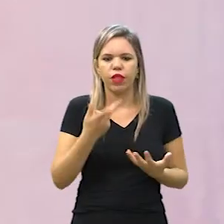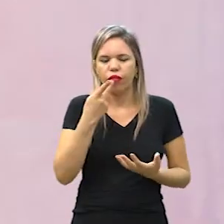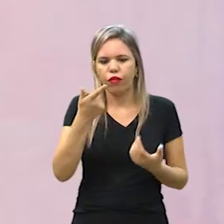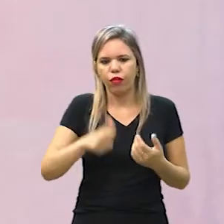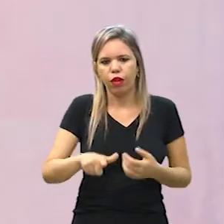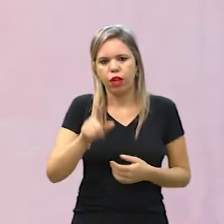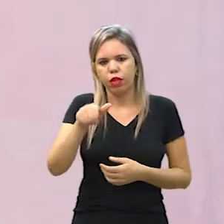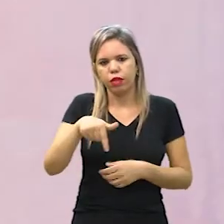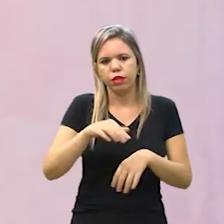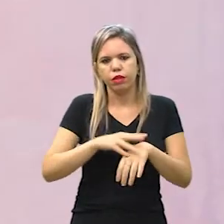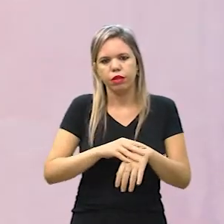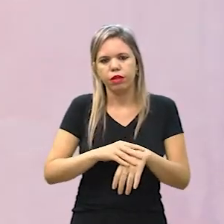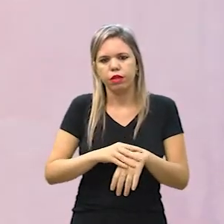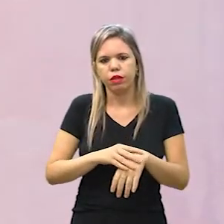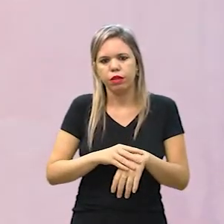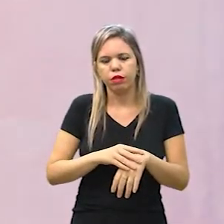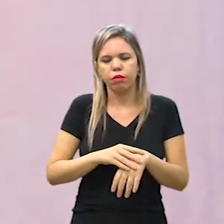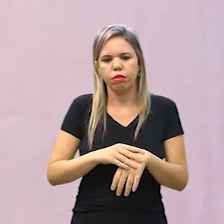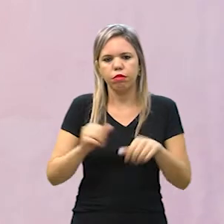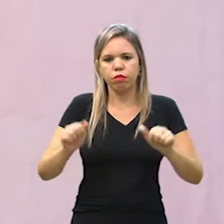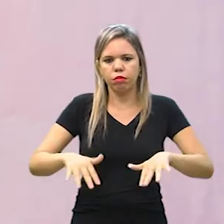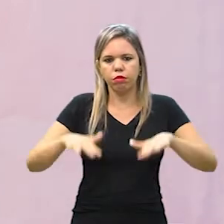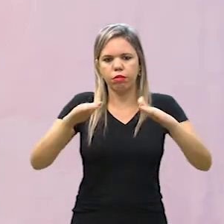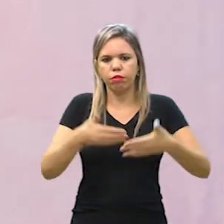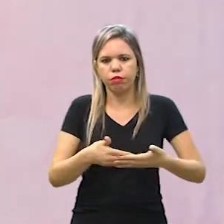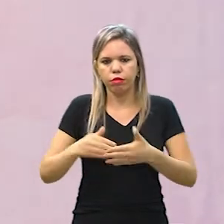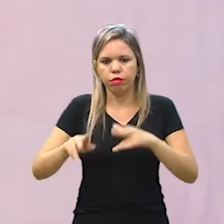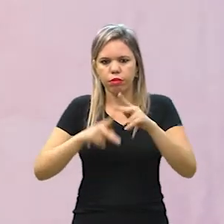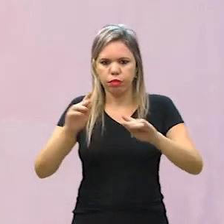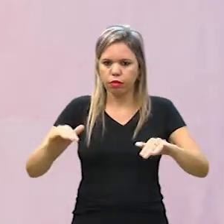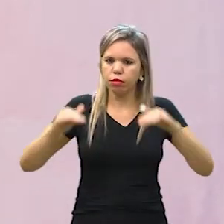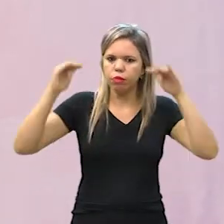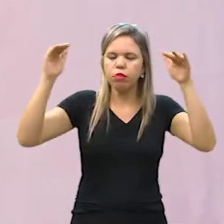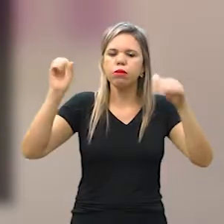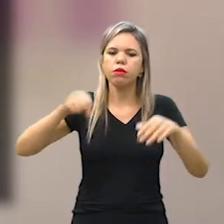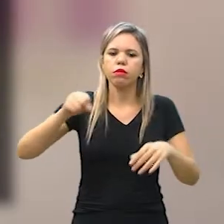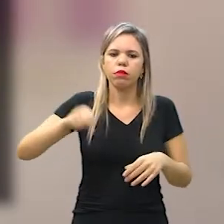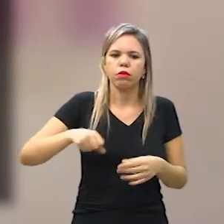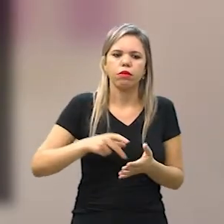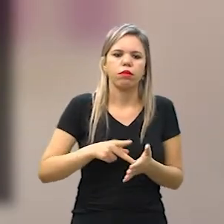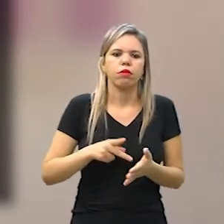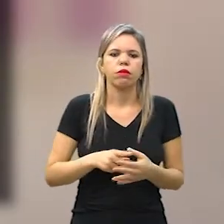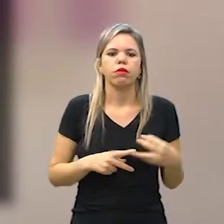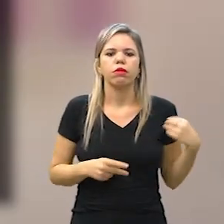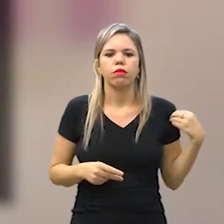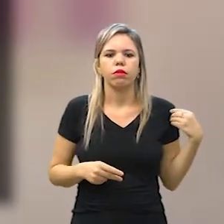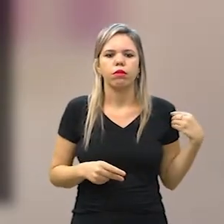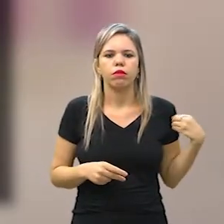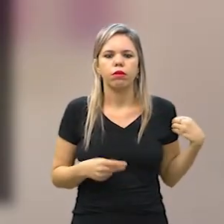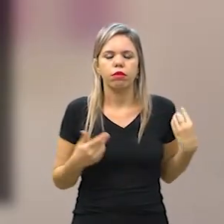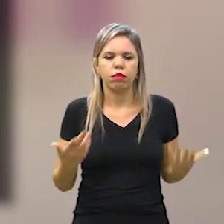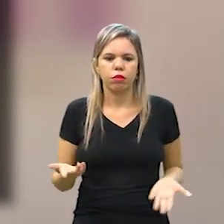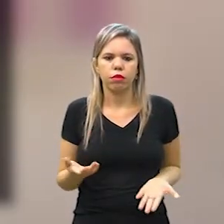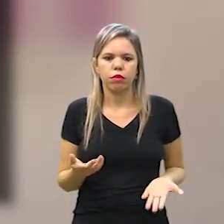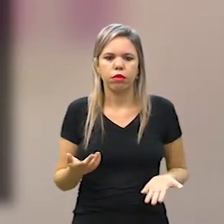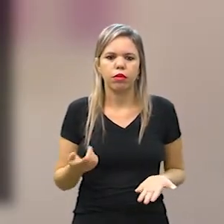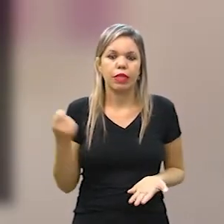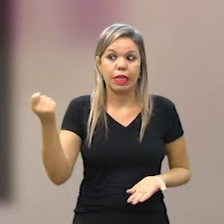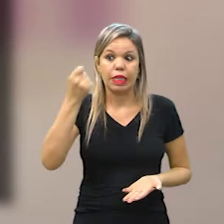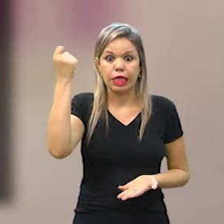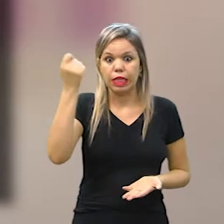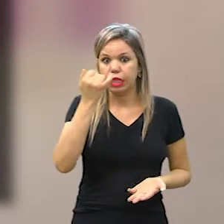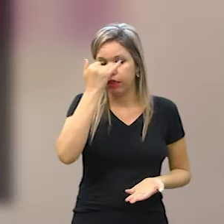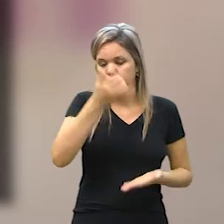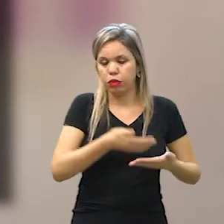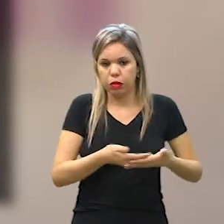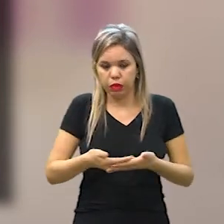queria reforçar, essa é uma doença que dá desde bebê até os adultos. Sim, até os adultos. E, assim, com a gravidade